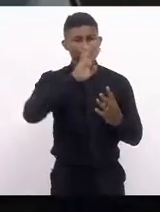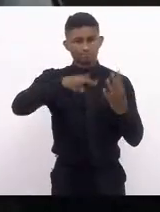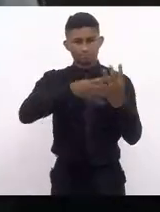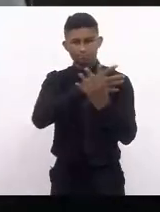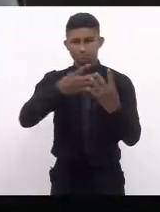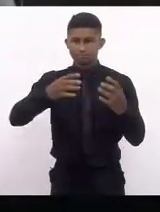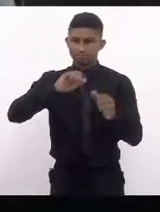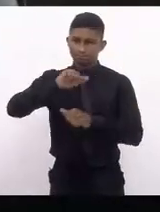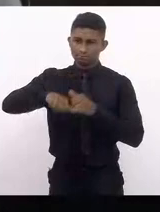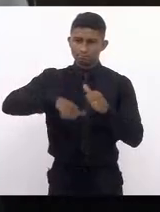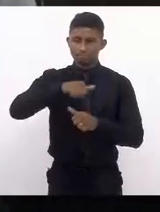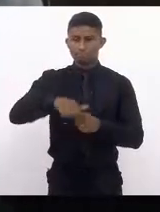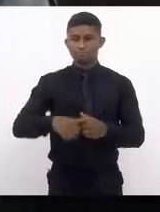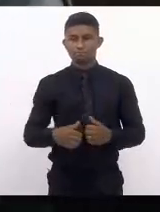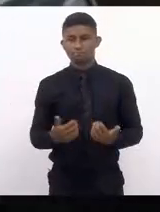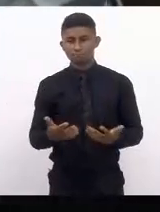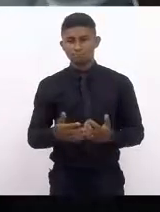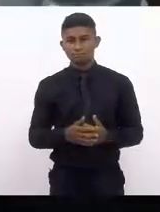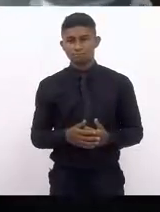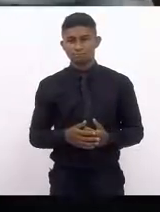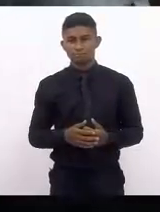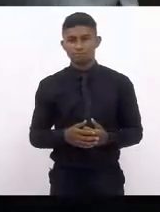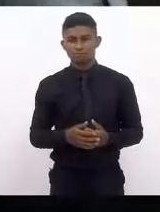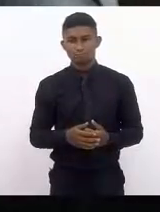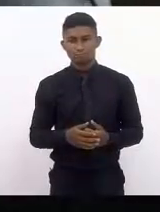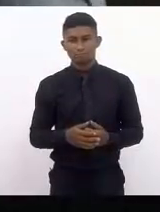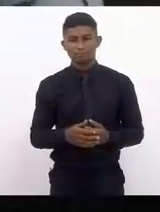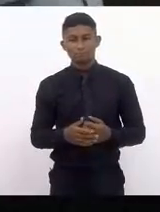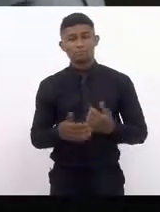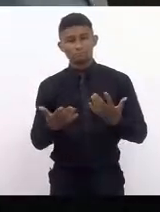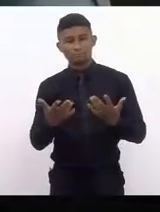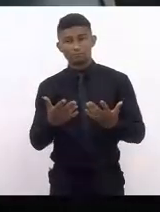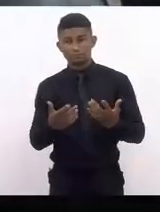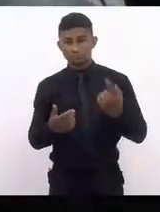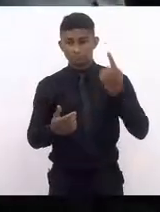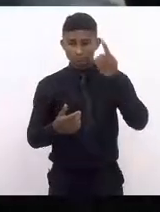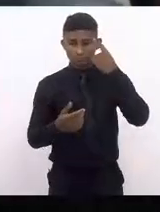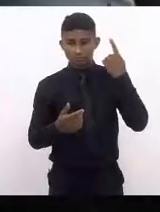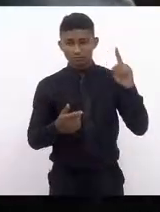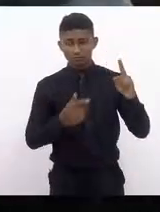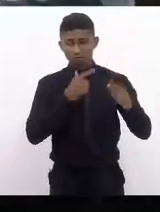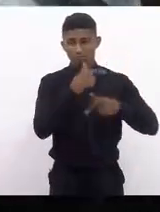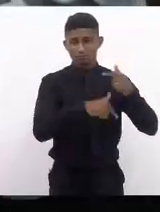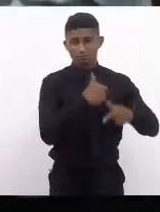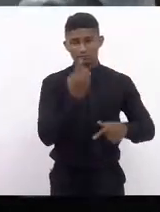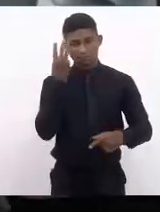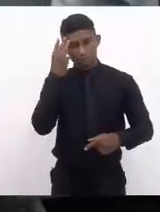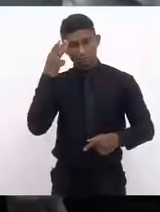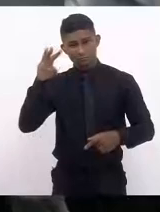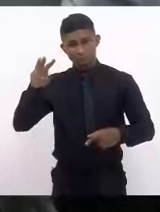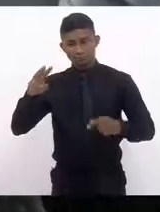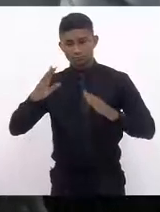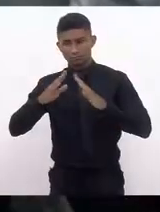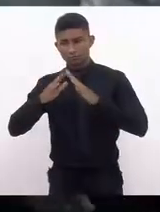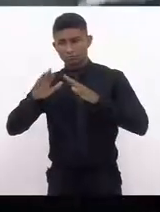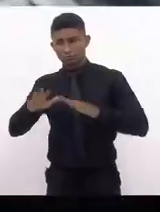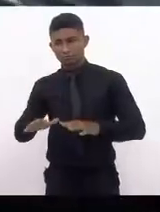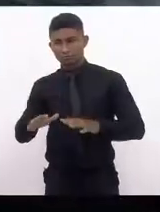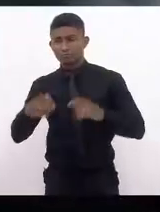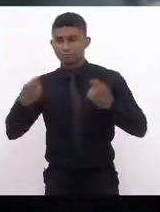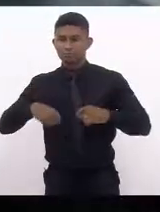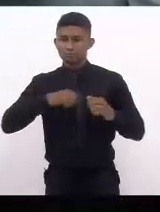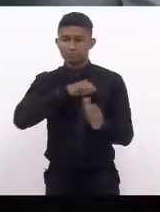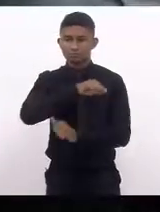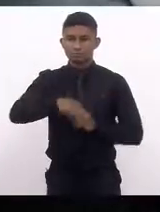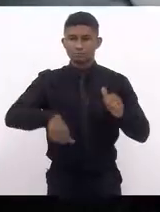mínimo 12 por 48 mas o 24 por 72 é algo que a gente tem que mudar e já no início desse